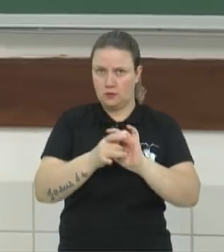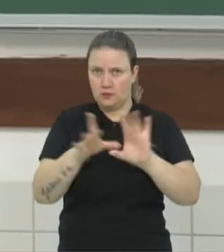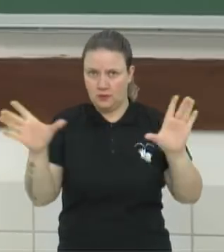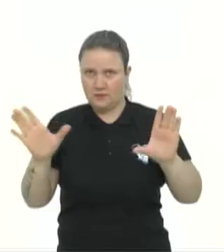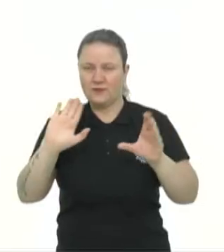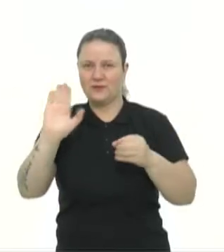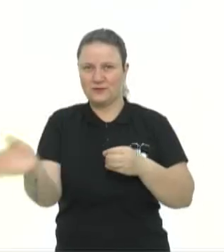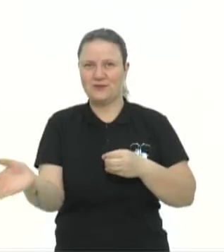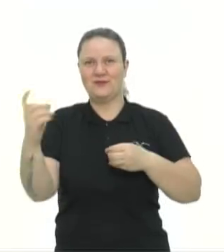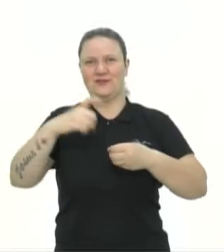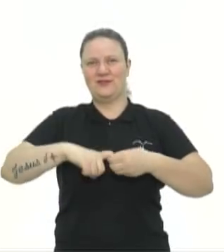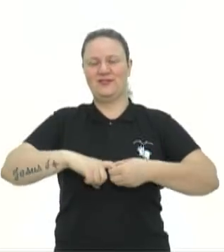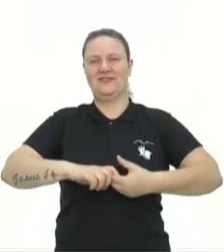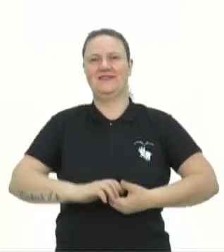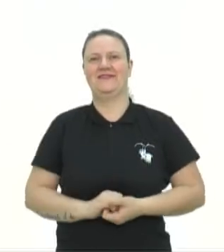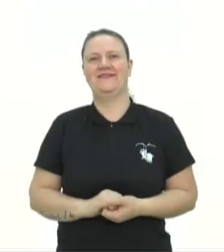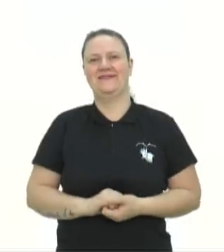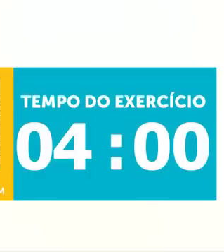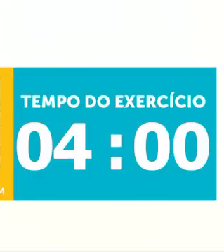vocês.